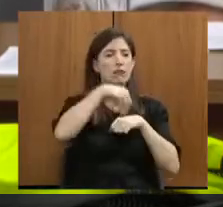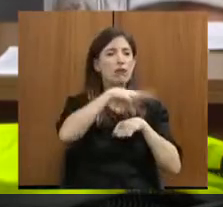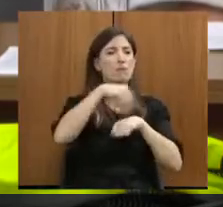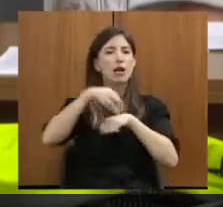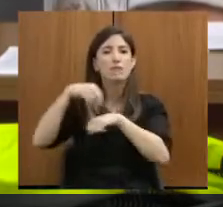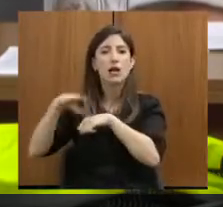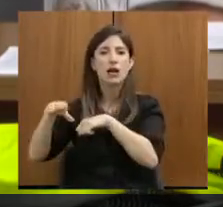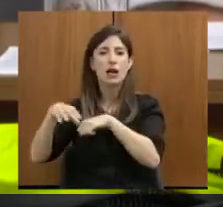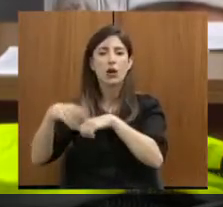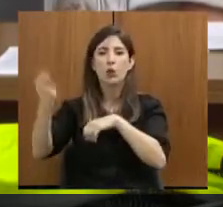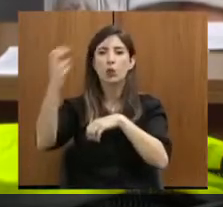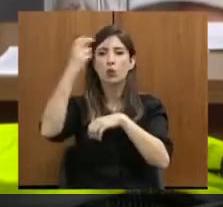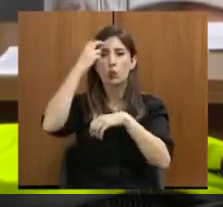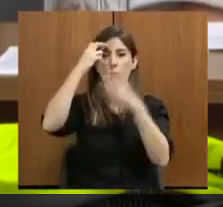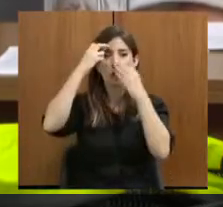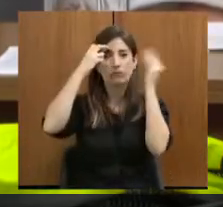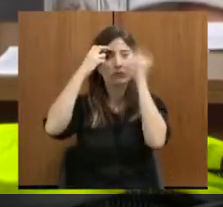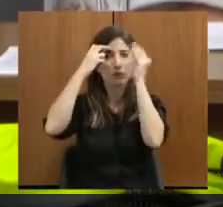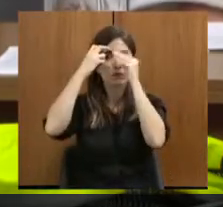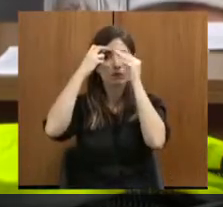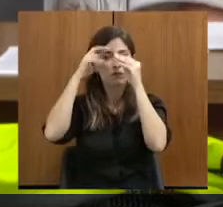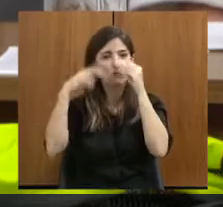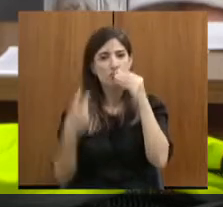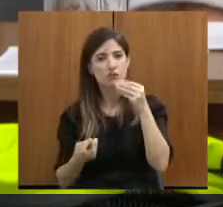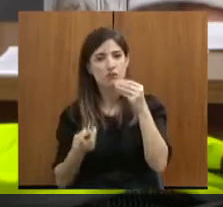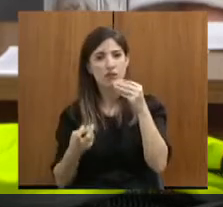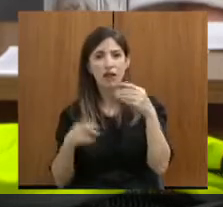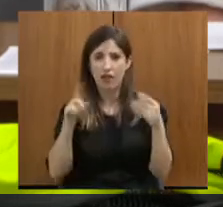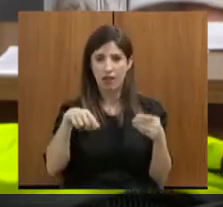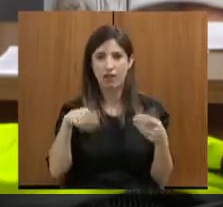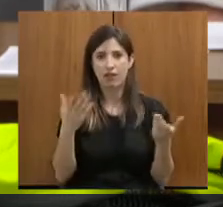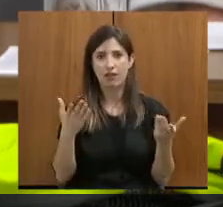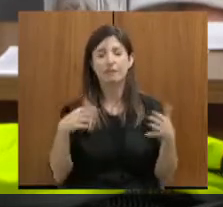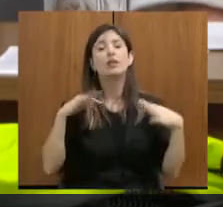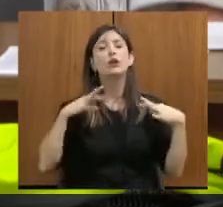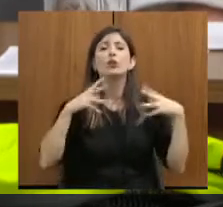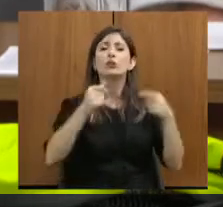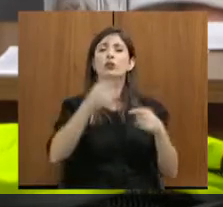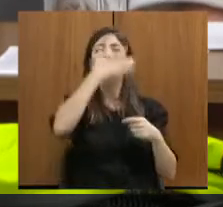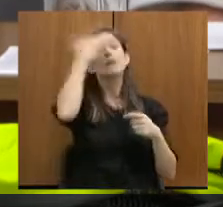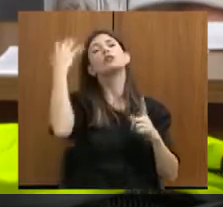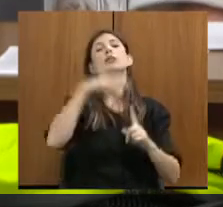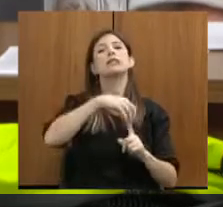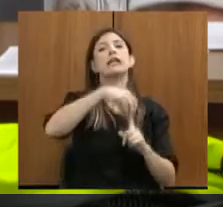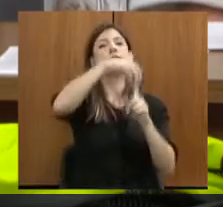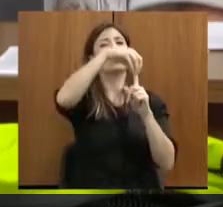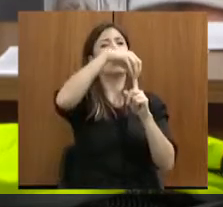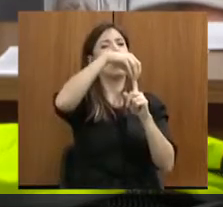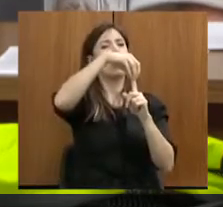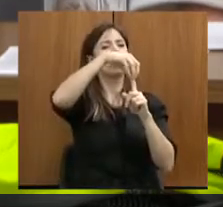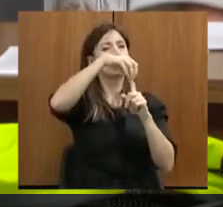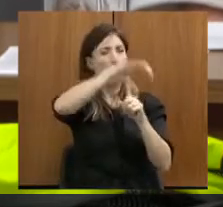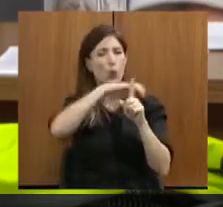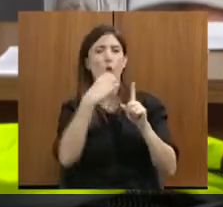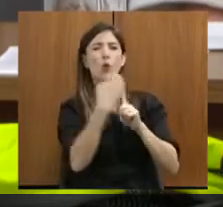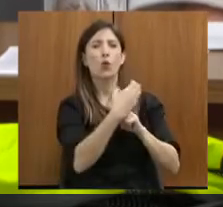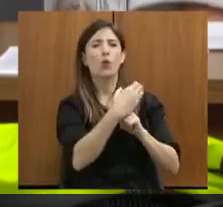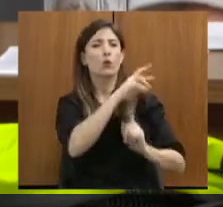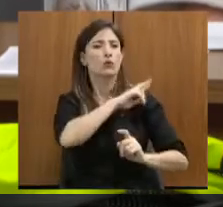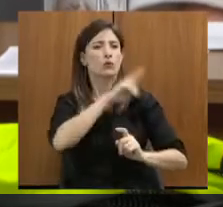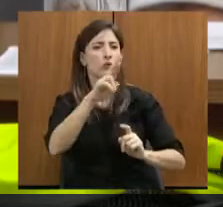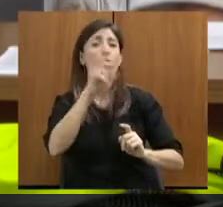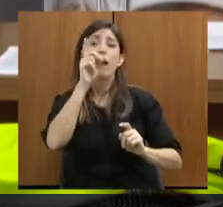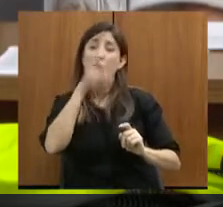morrer de uma forma ou de outra todos os sacerdotes ele é um professor ele é um sabe ele é um mestre